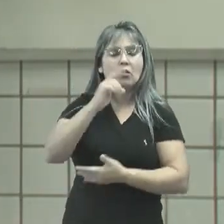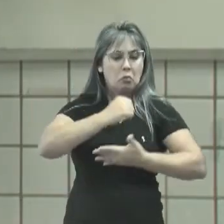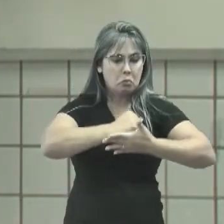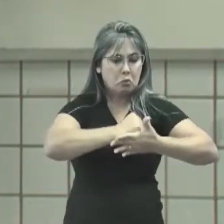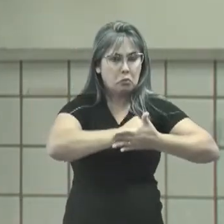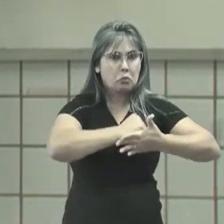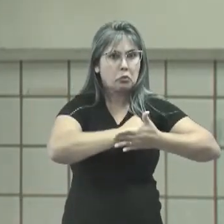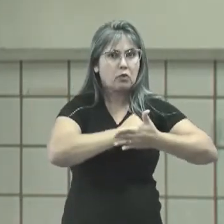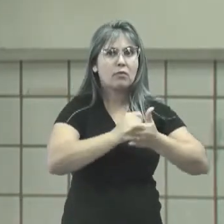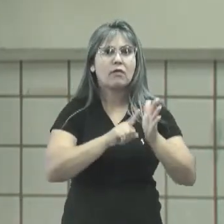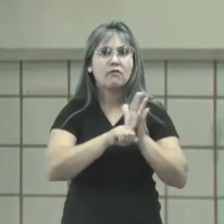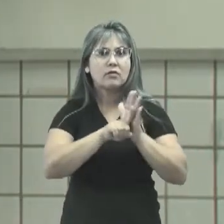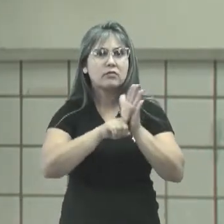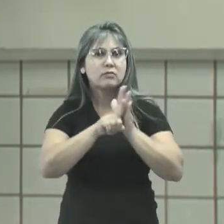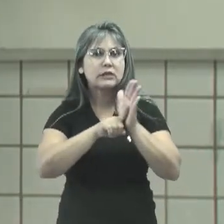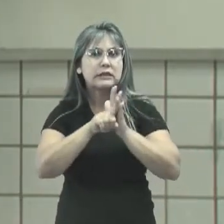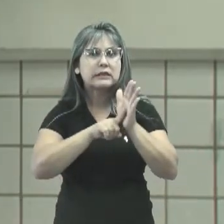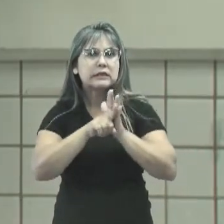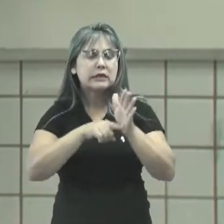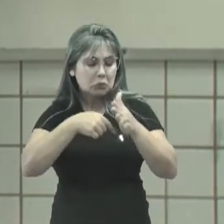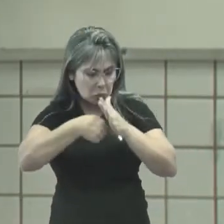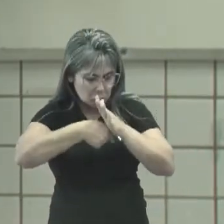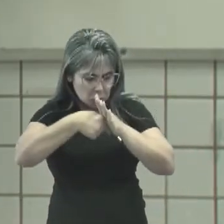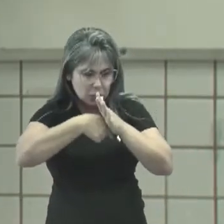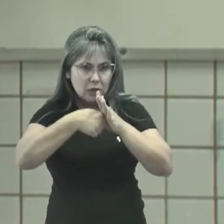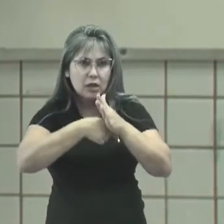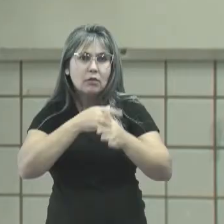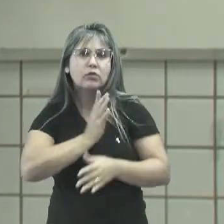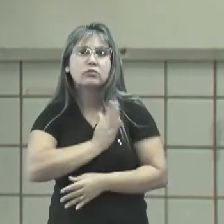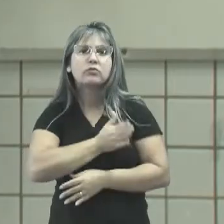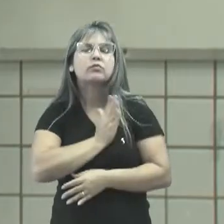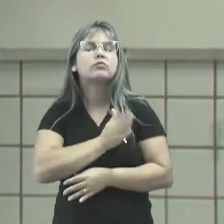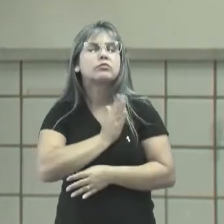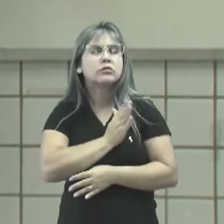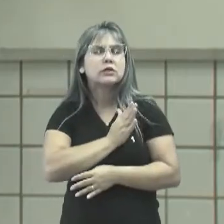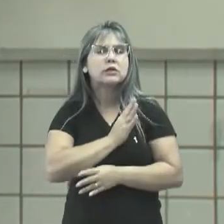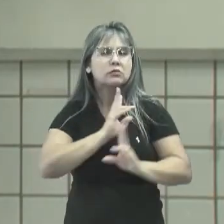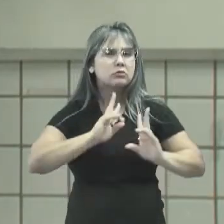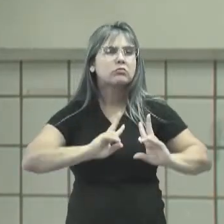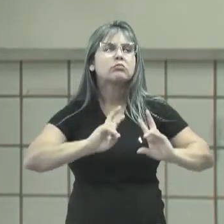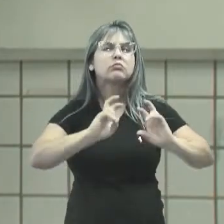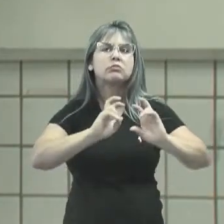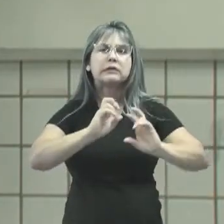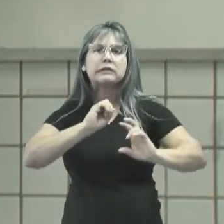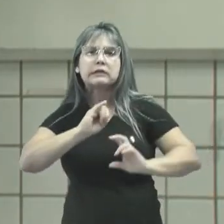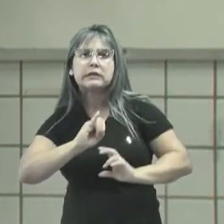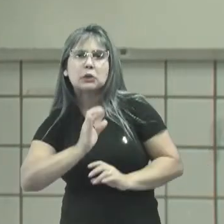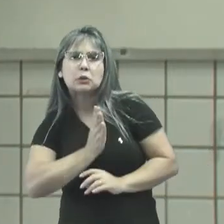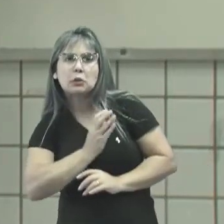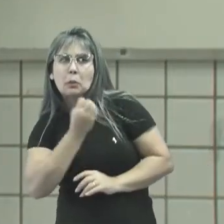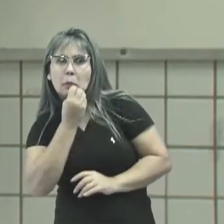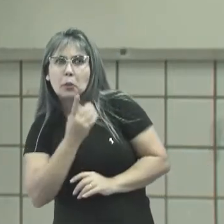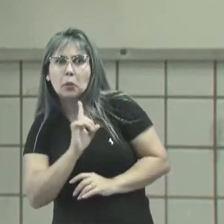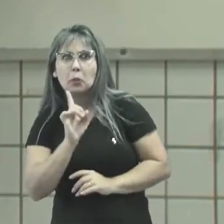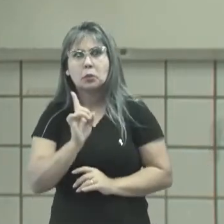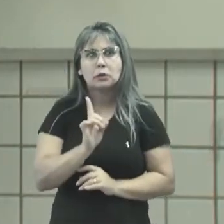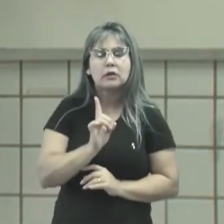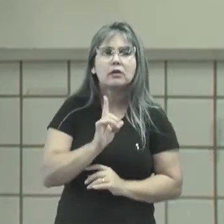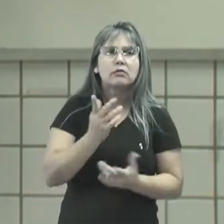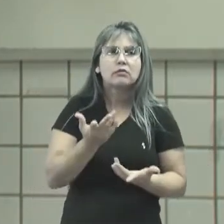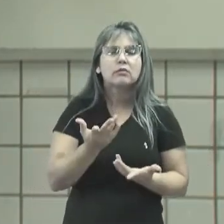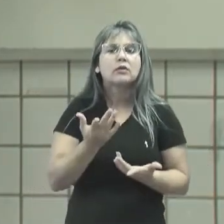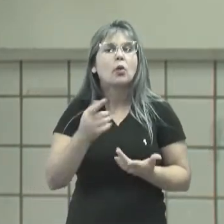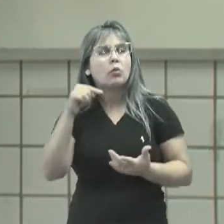está a evolução do coração. Então, e aqui tem uma médica analisando uma tomografia de outro paciente. Então, os